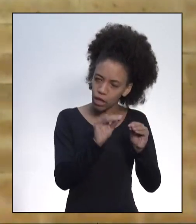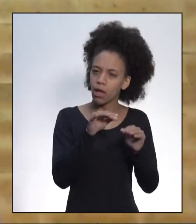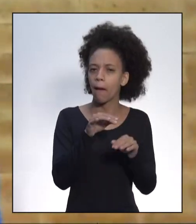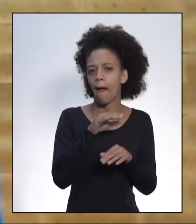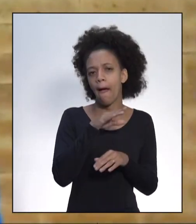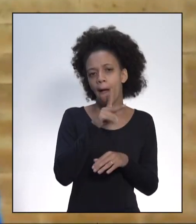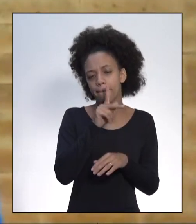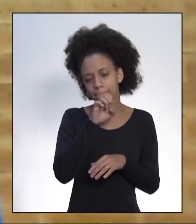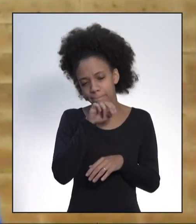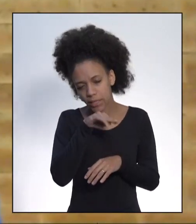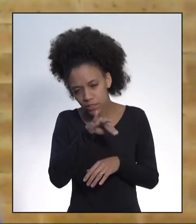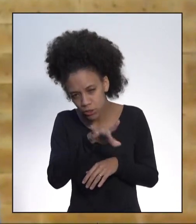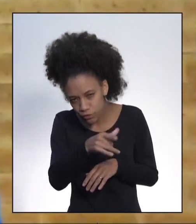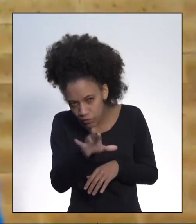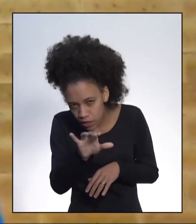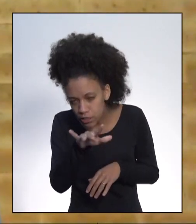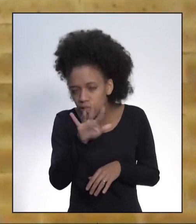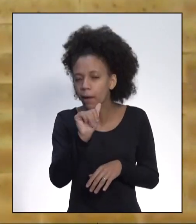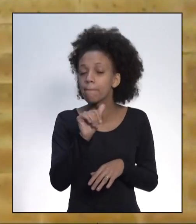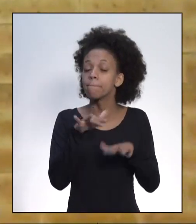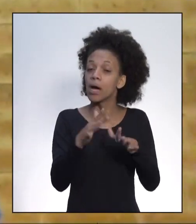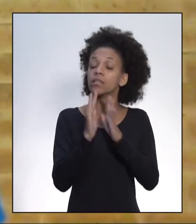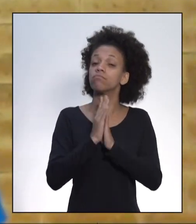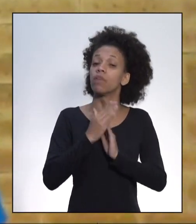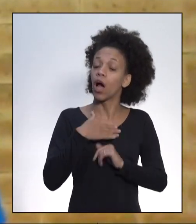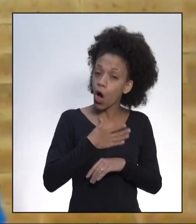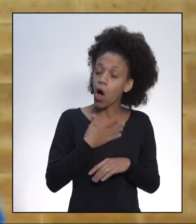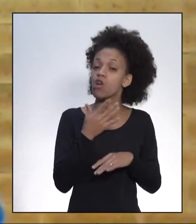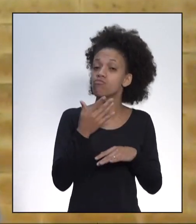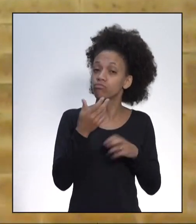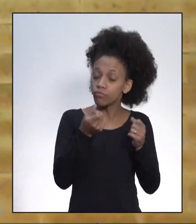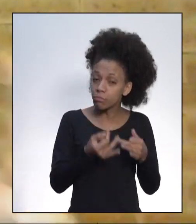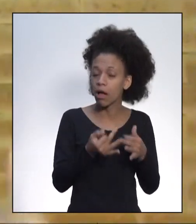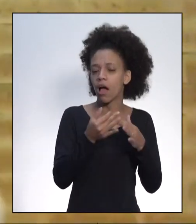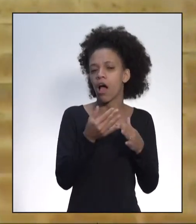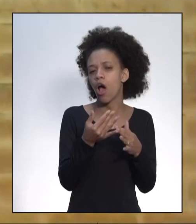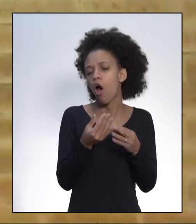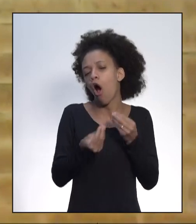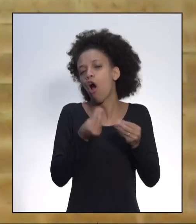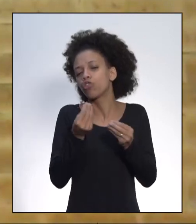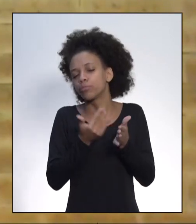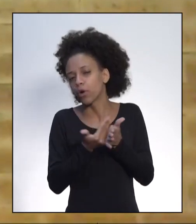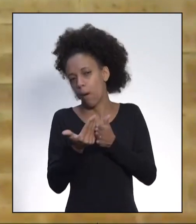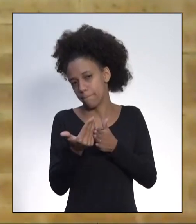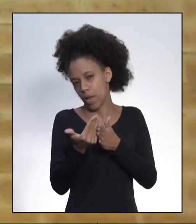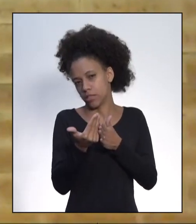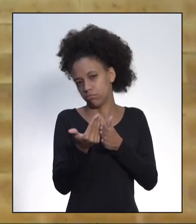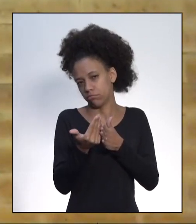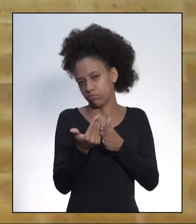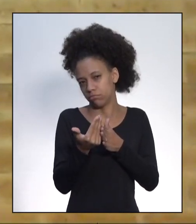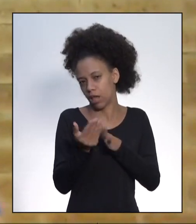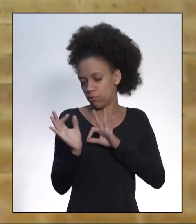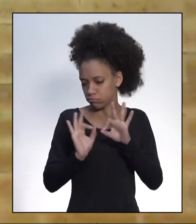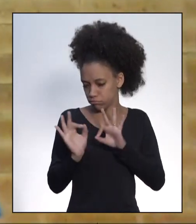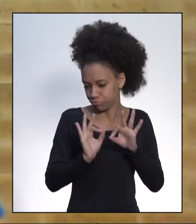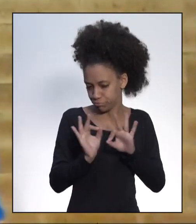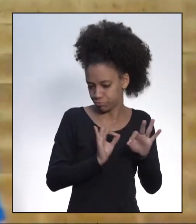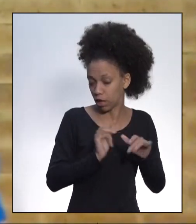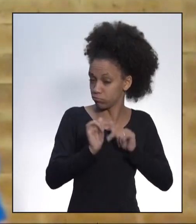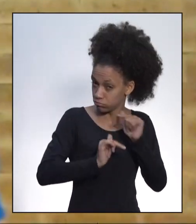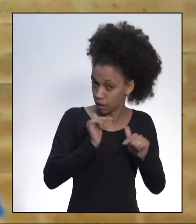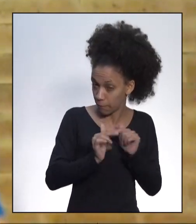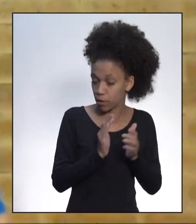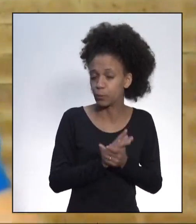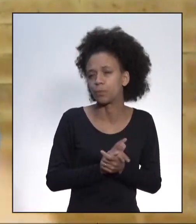Pensilvânia. Eu gosto de dizer que eu acho que assim, como que começa a minha trajetória, né, de trabalho,